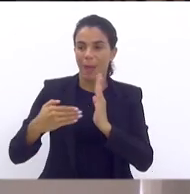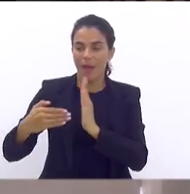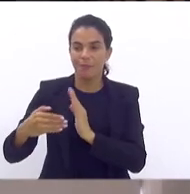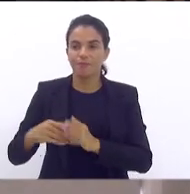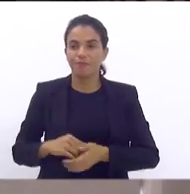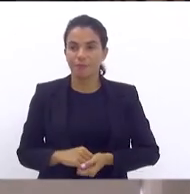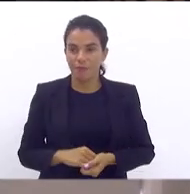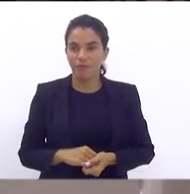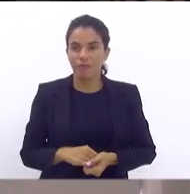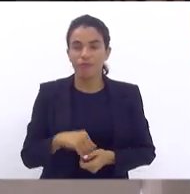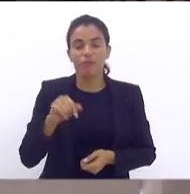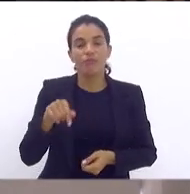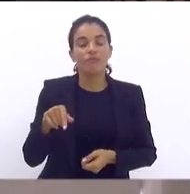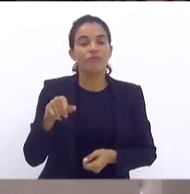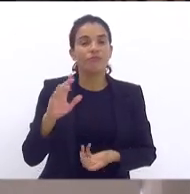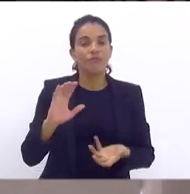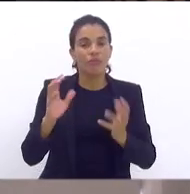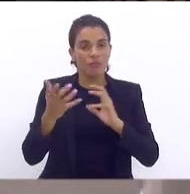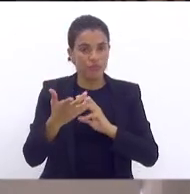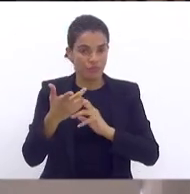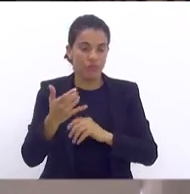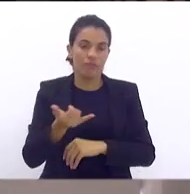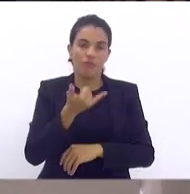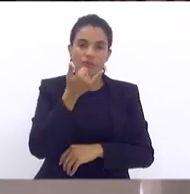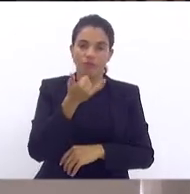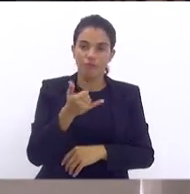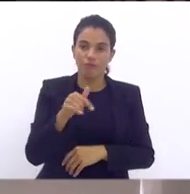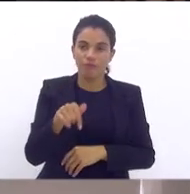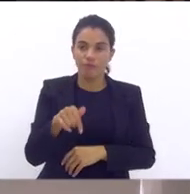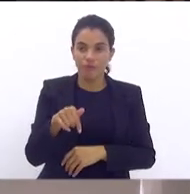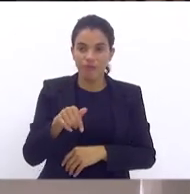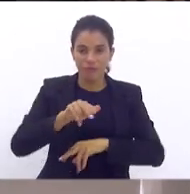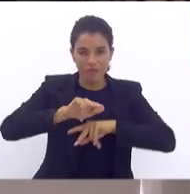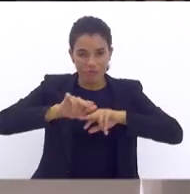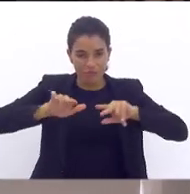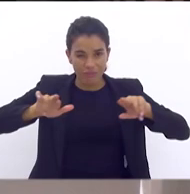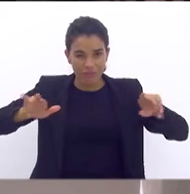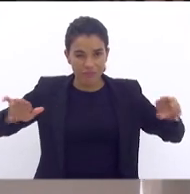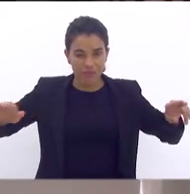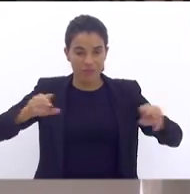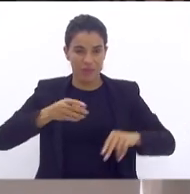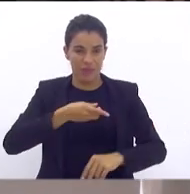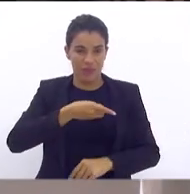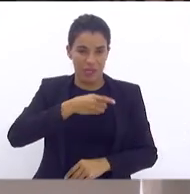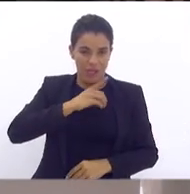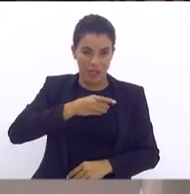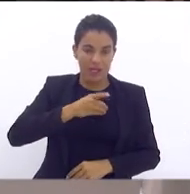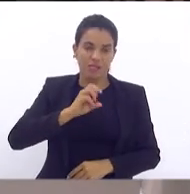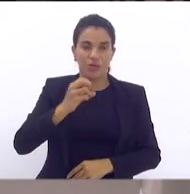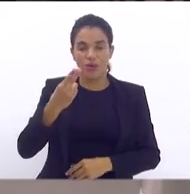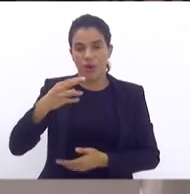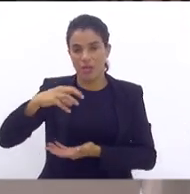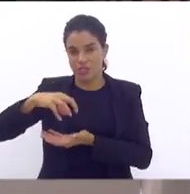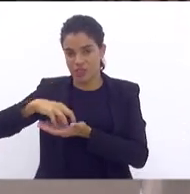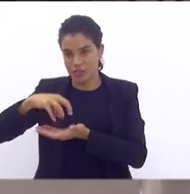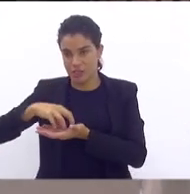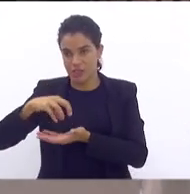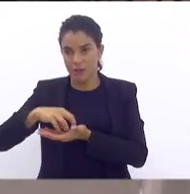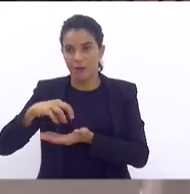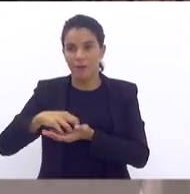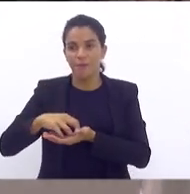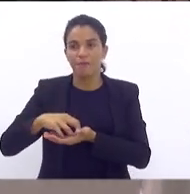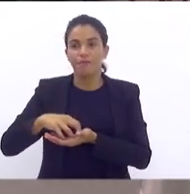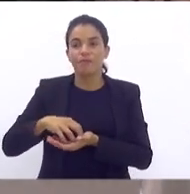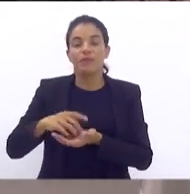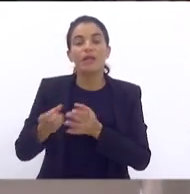Nesse caso, quando acontece um acidente ou fato da navegação, as capitanias dos portos, delegacias ou agências, que são órgãos subordinados, eles